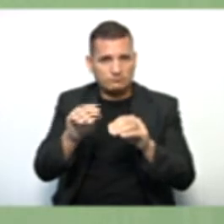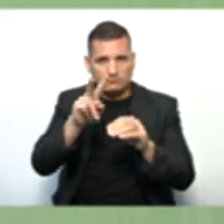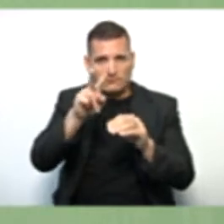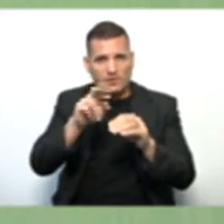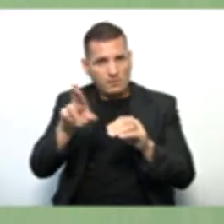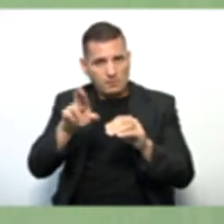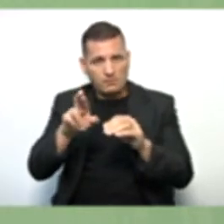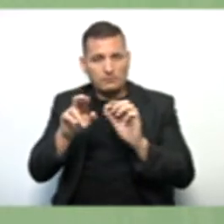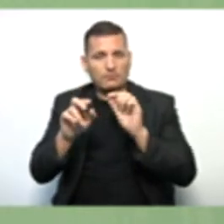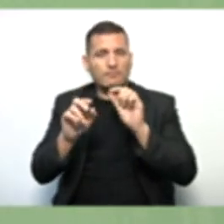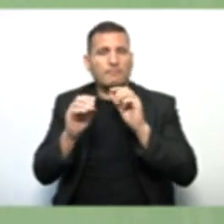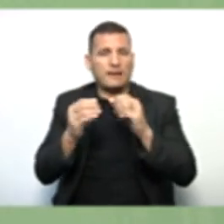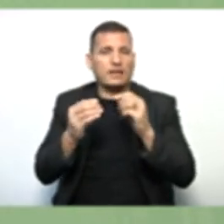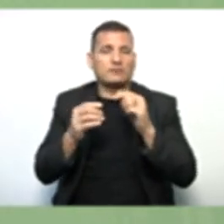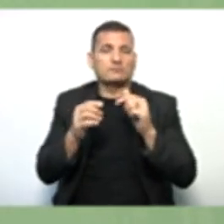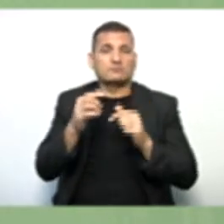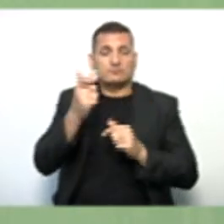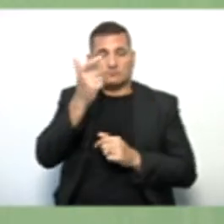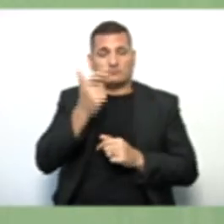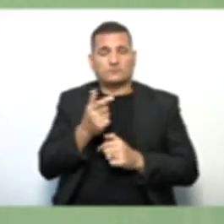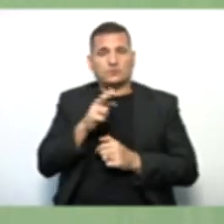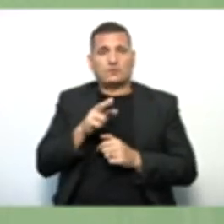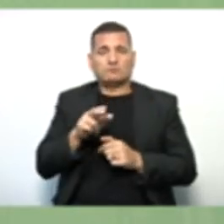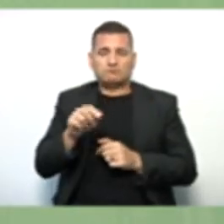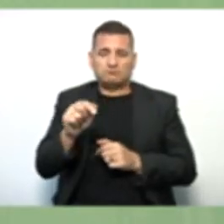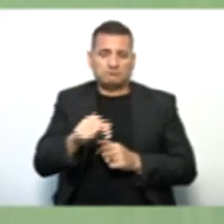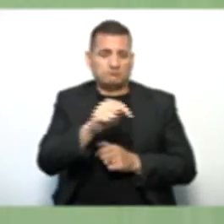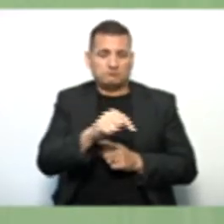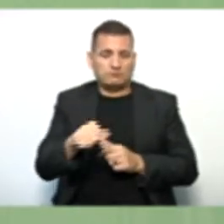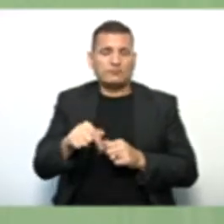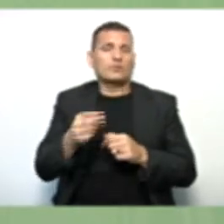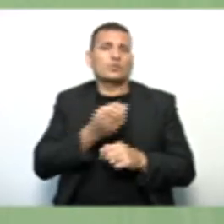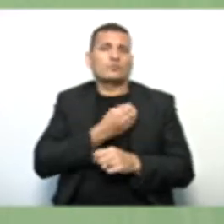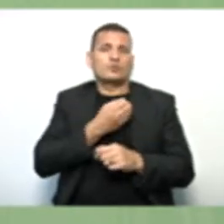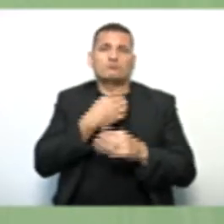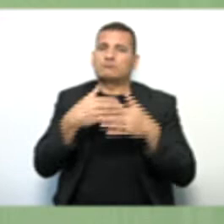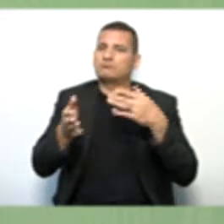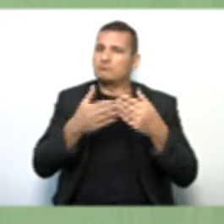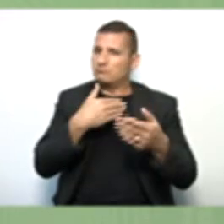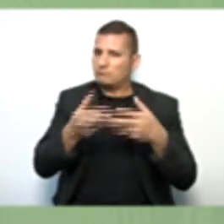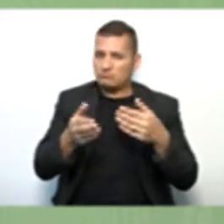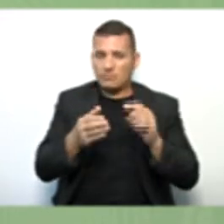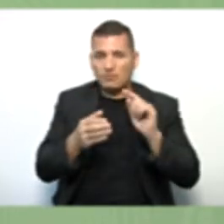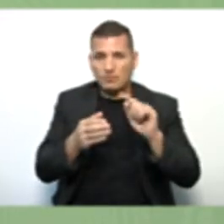justamente para que o usuário possa digitar o número que ele quiser para depois obter um resultado.